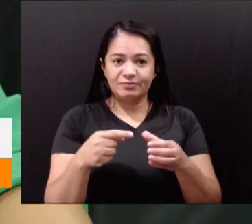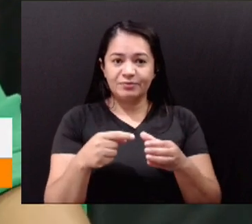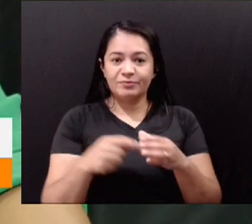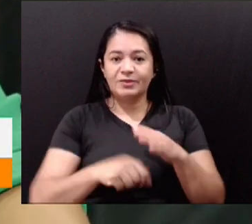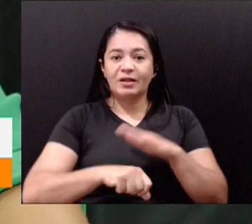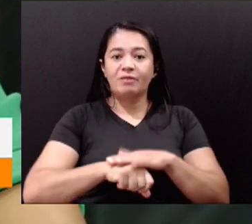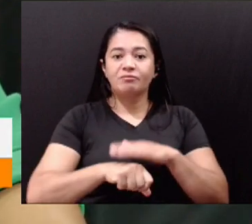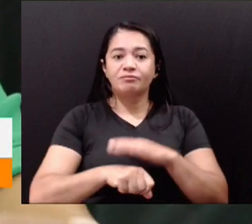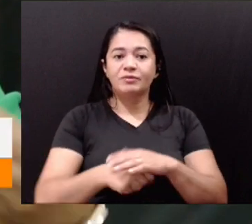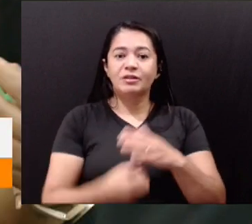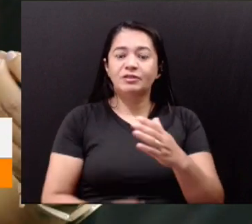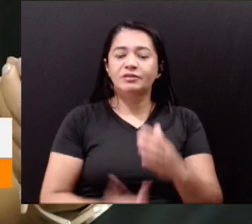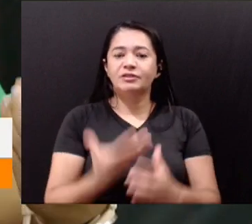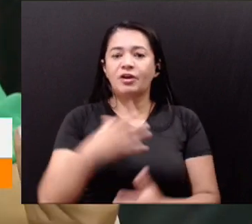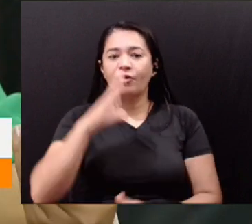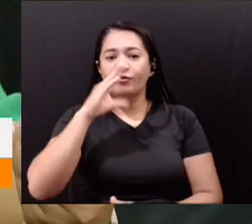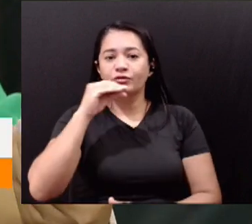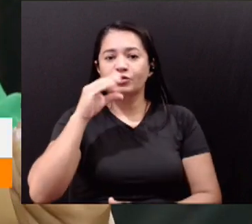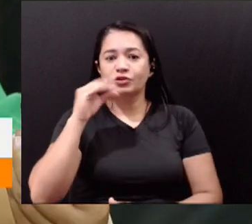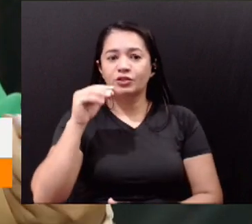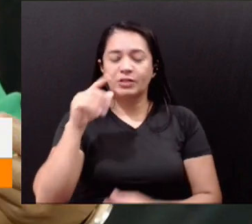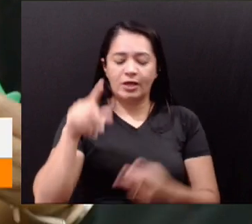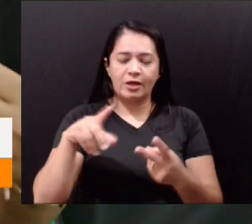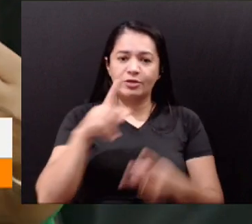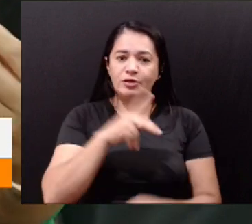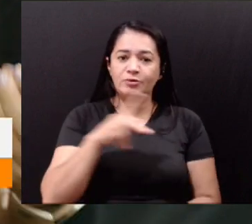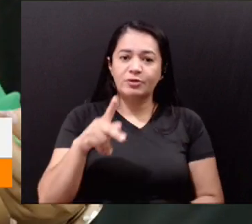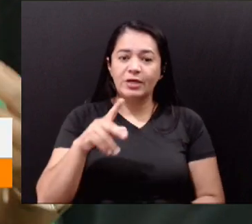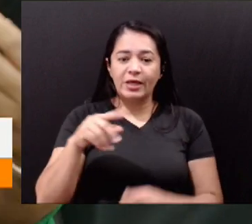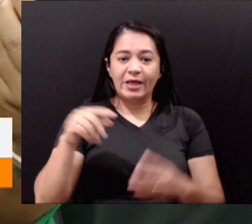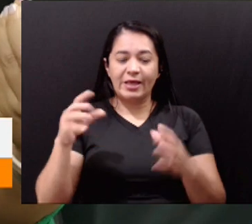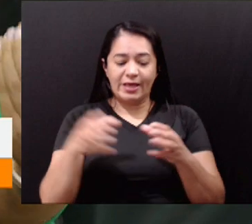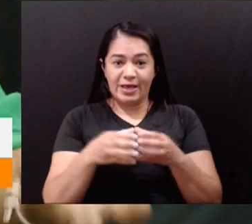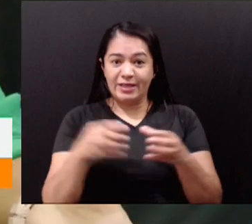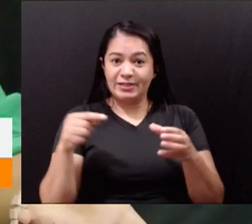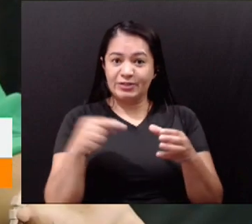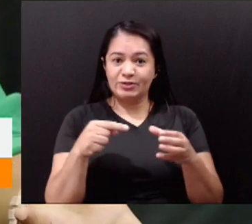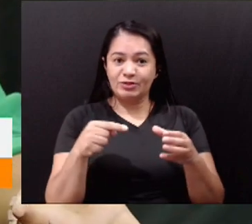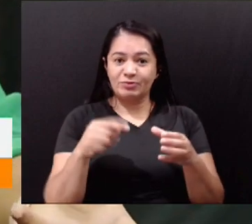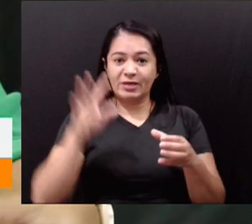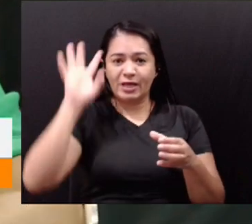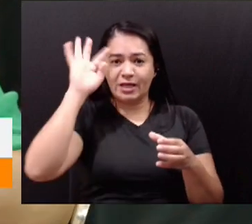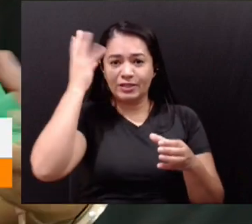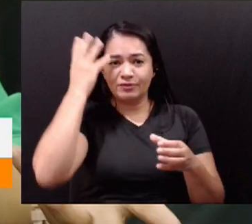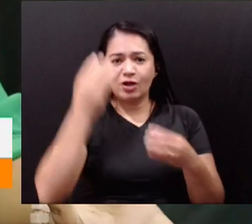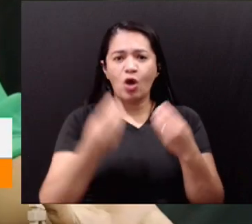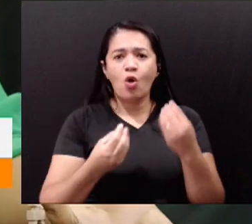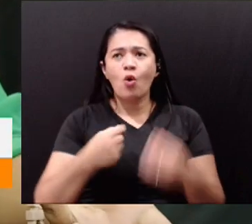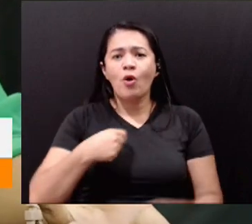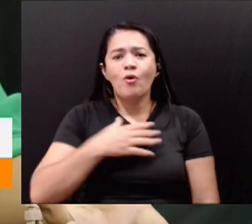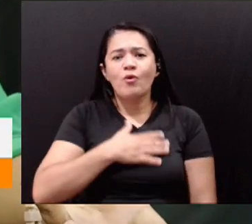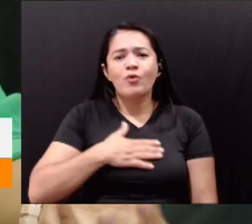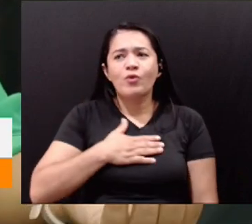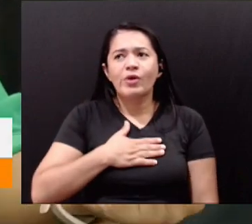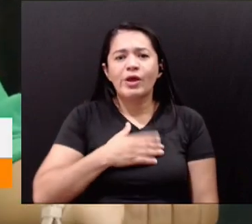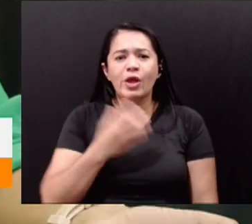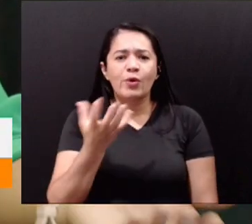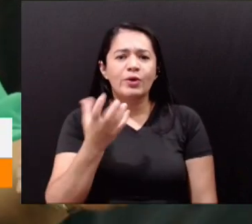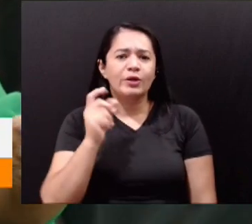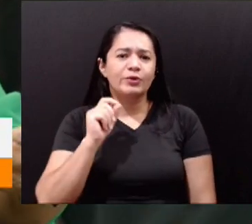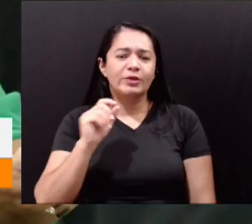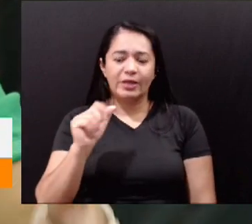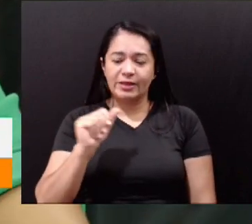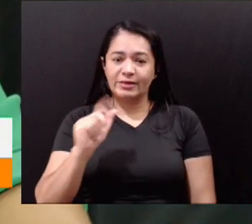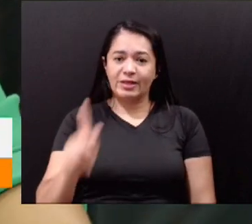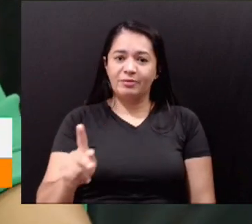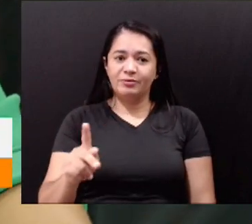e professores. Eles decidiram o que gostariam na aposentadoria. E aí, resultado dessa decisão,